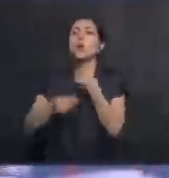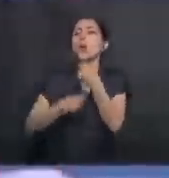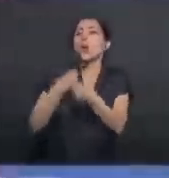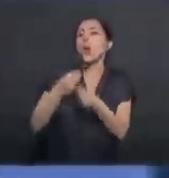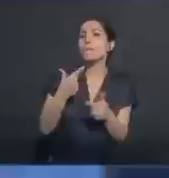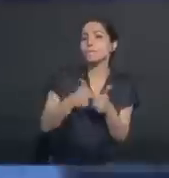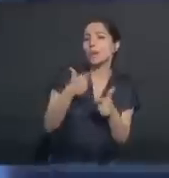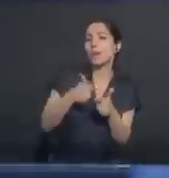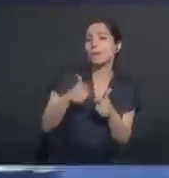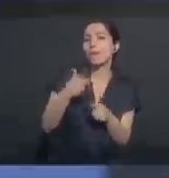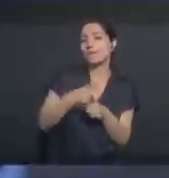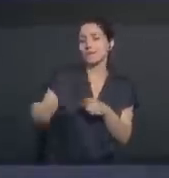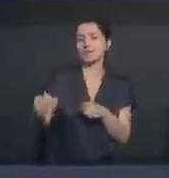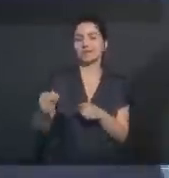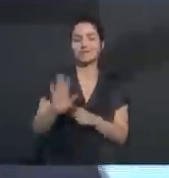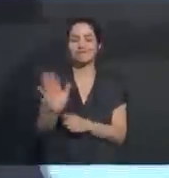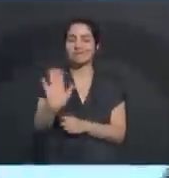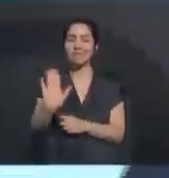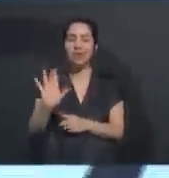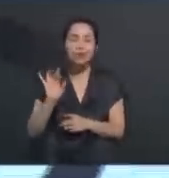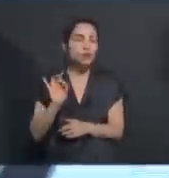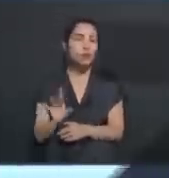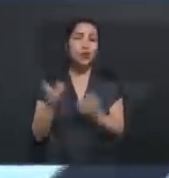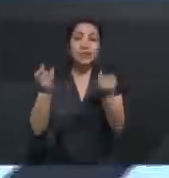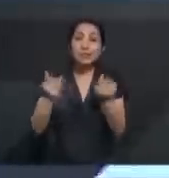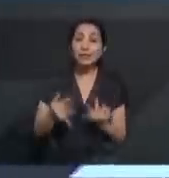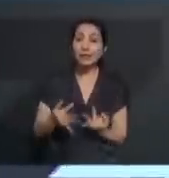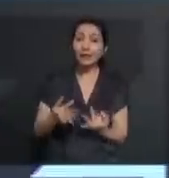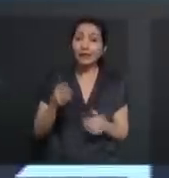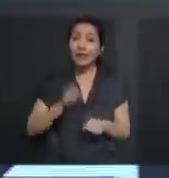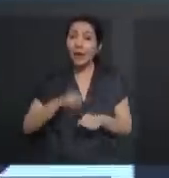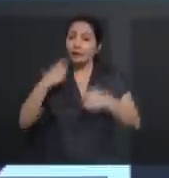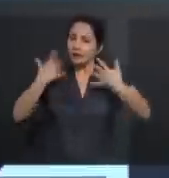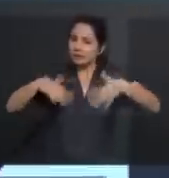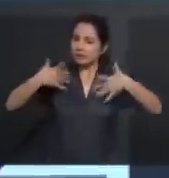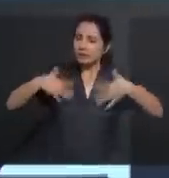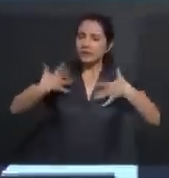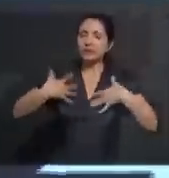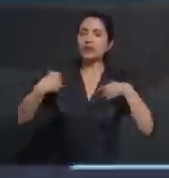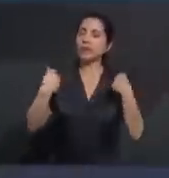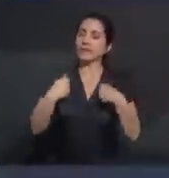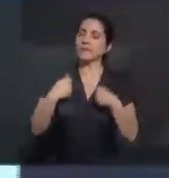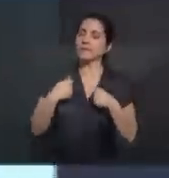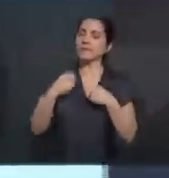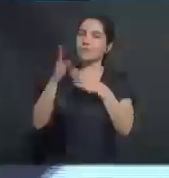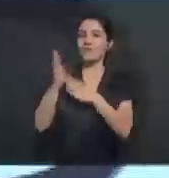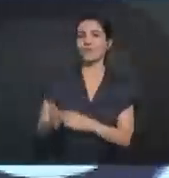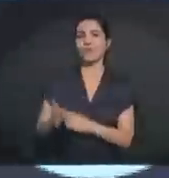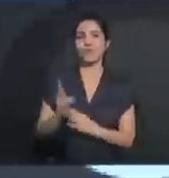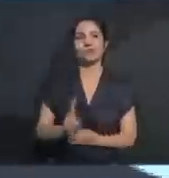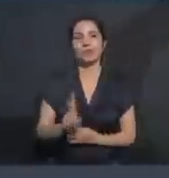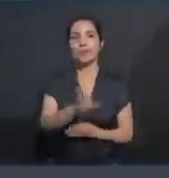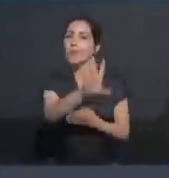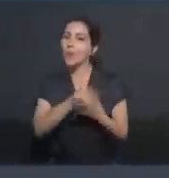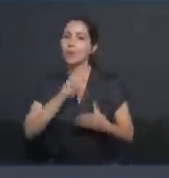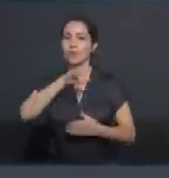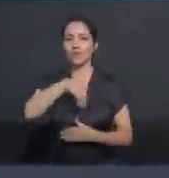dos problemas, seja como o José, seja fiel, seja fiel.